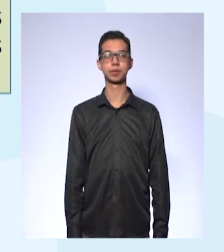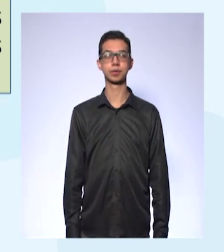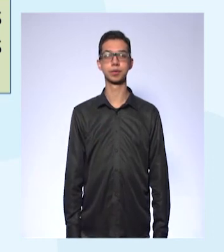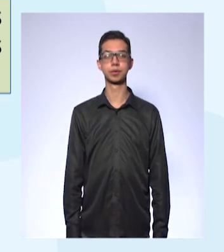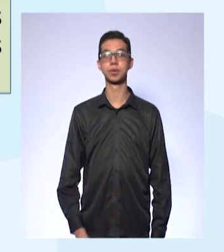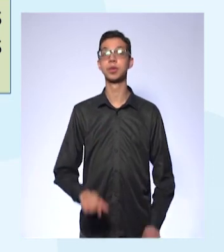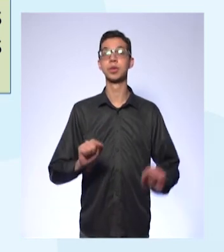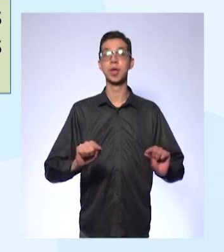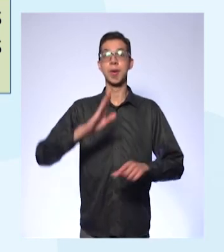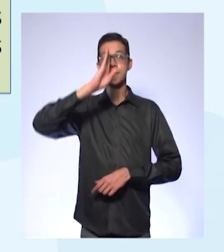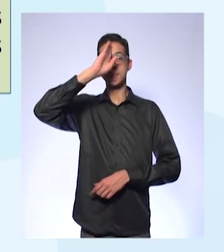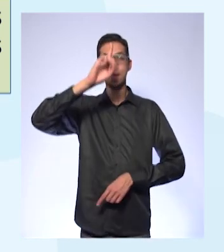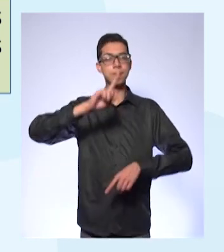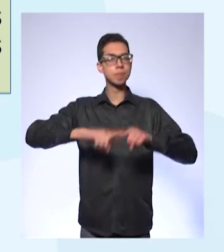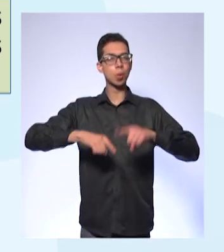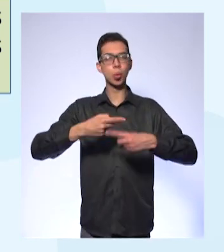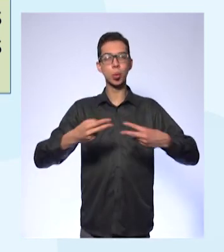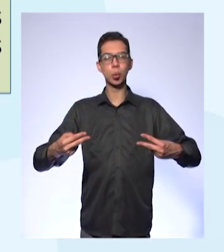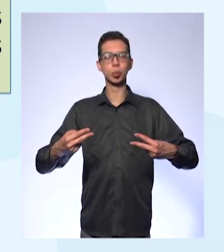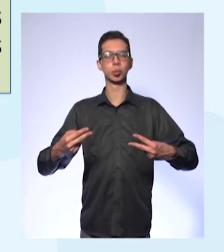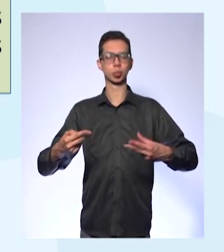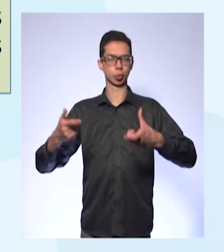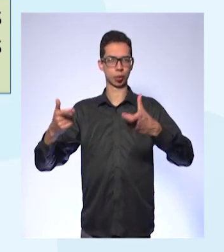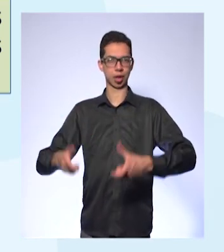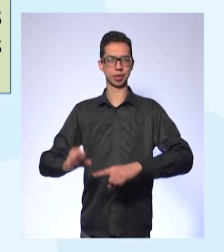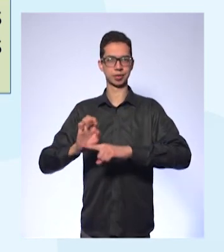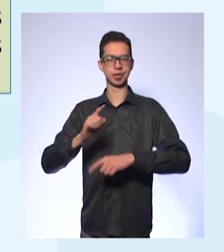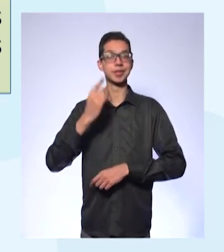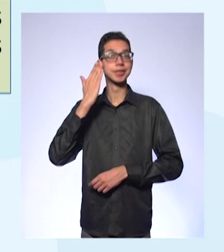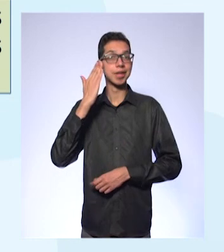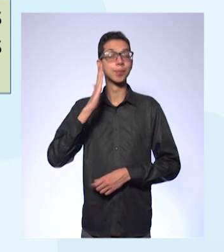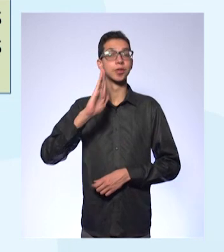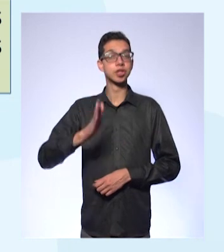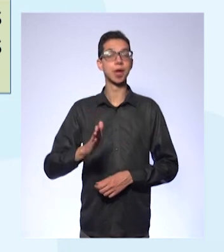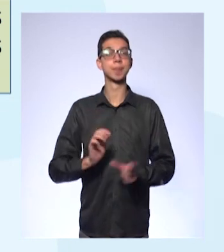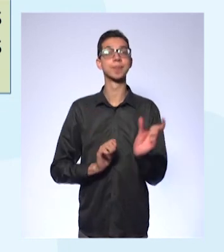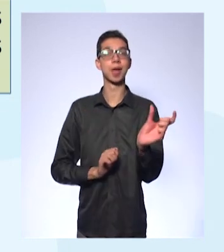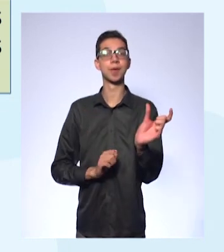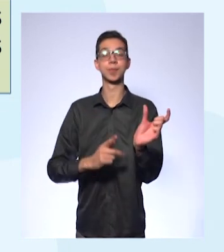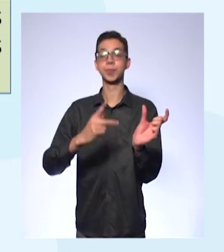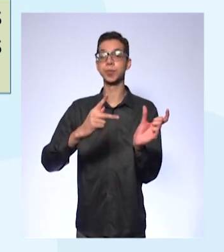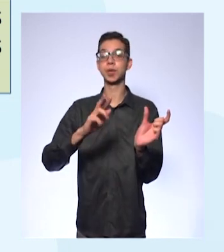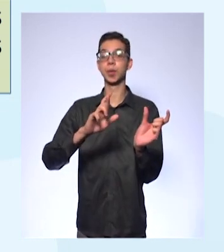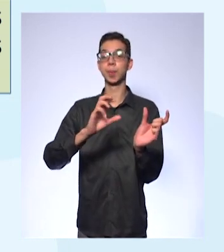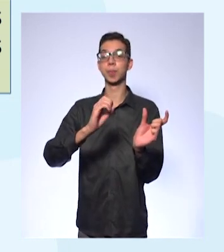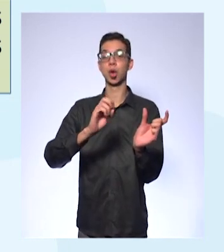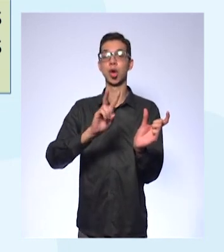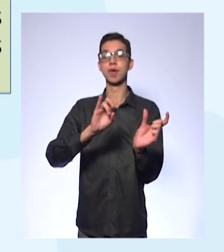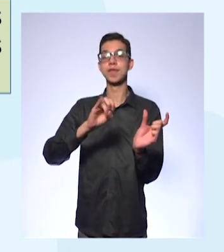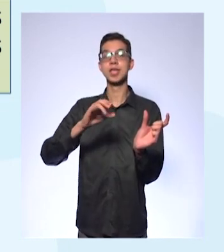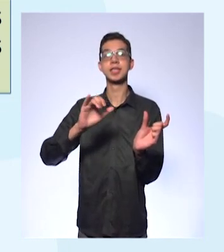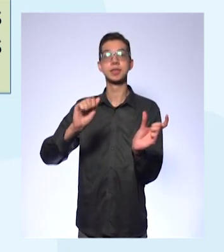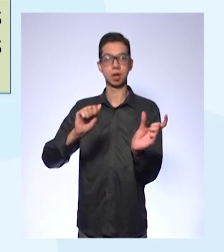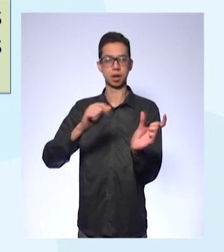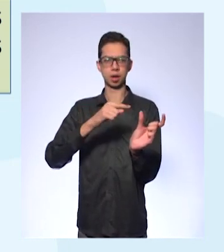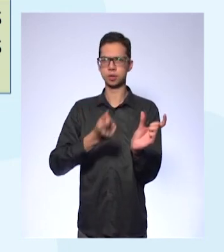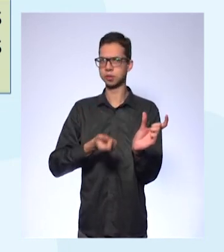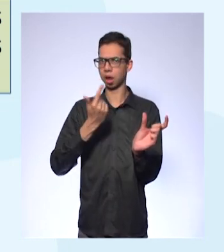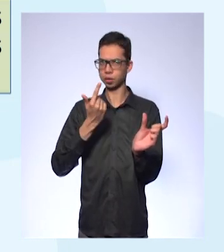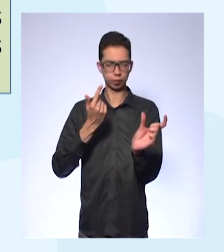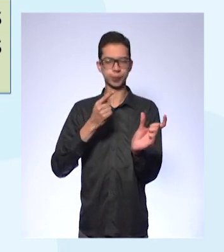principal produto da província, agora vocês sabem o que é província, né? Não é mais um nome estranho. Província, façam uma relação aí com